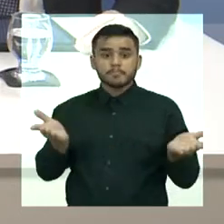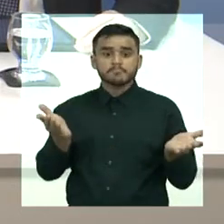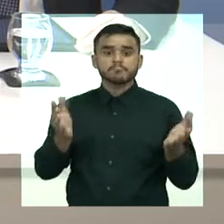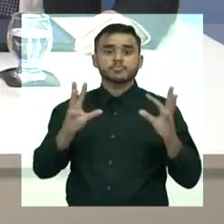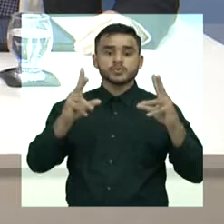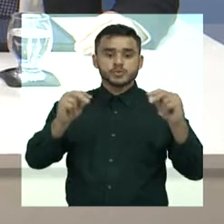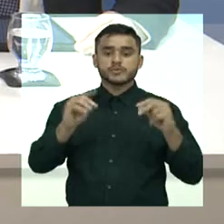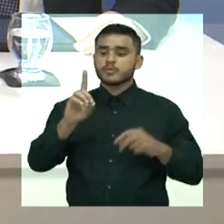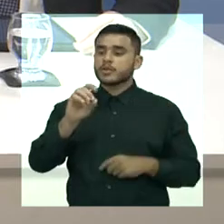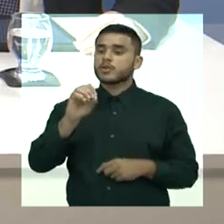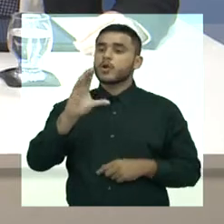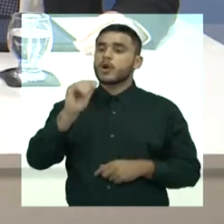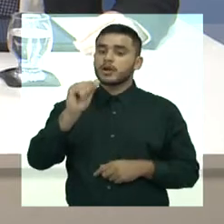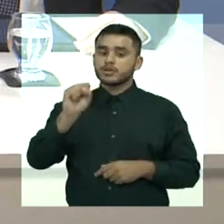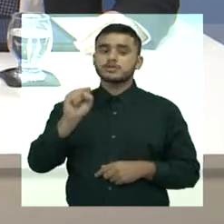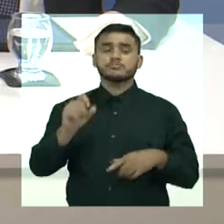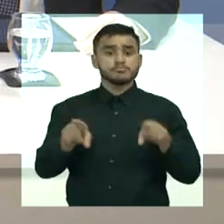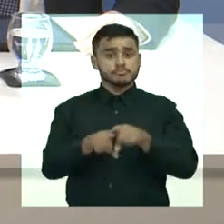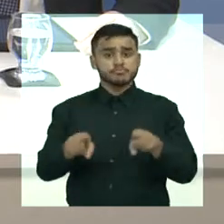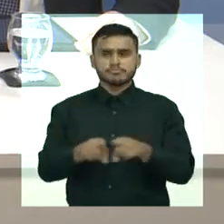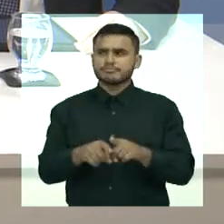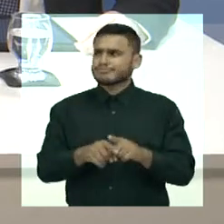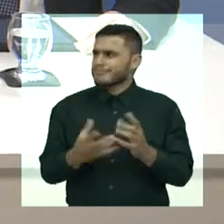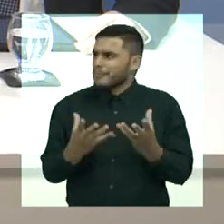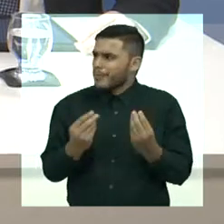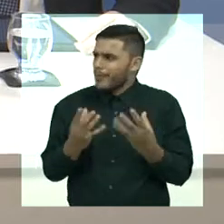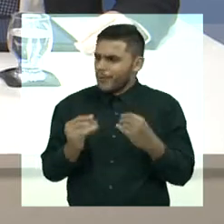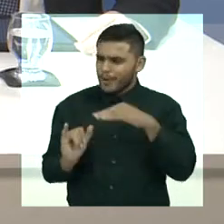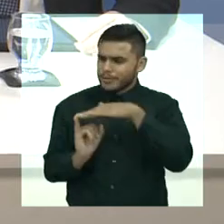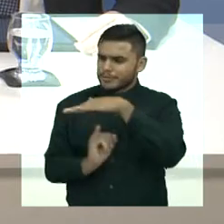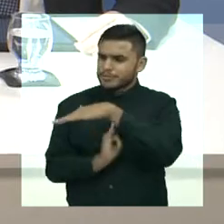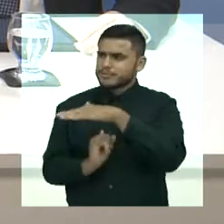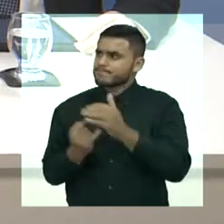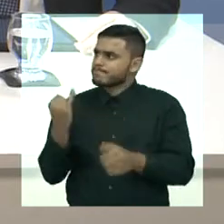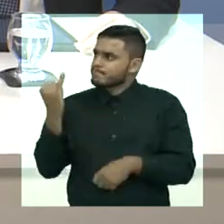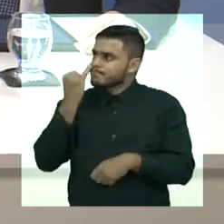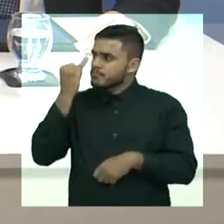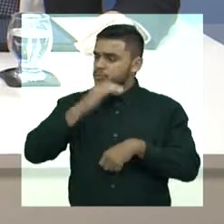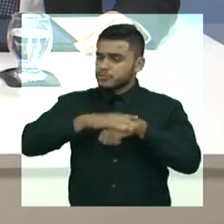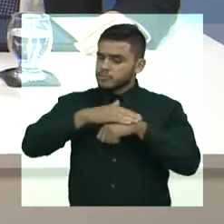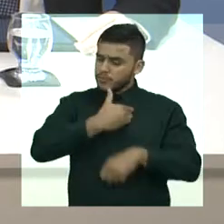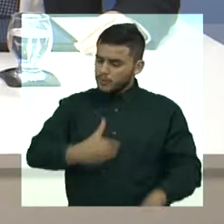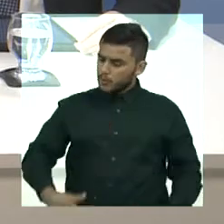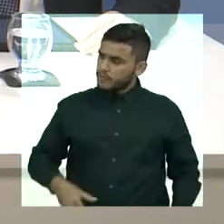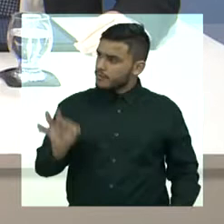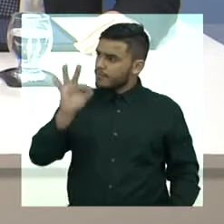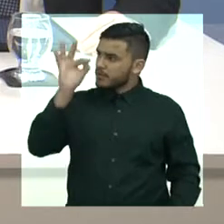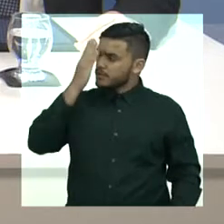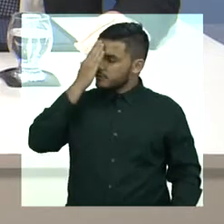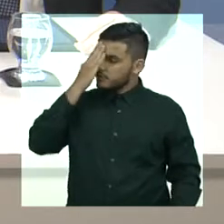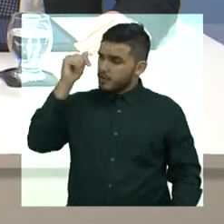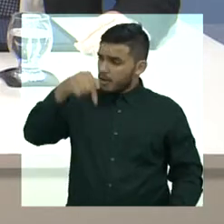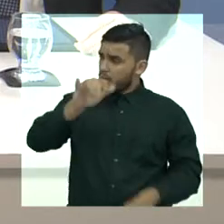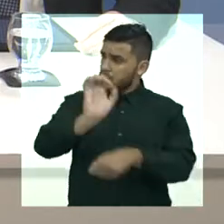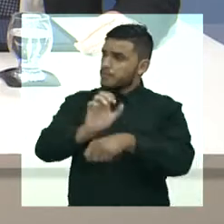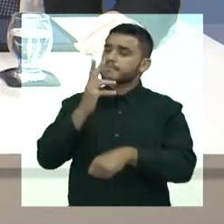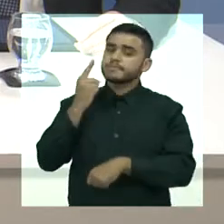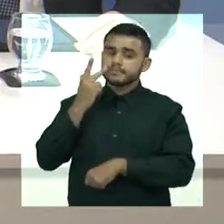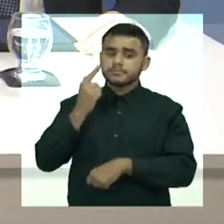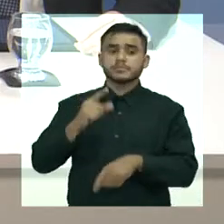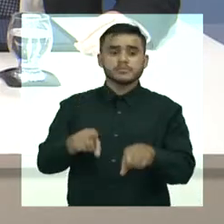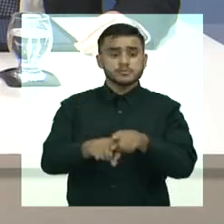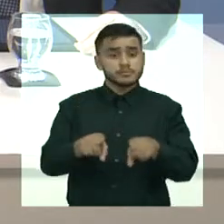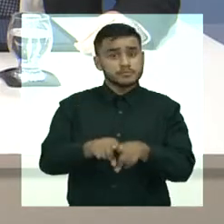Companhia DOCAS. São órgãos importantes do governo federal aqui no estado do Ceará e